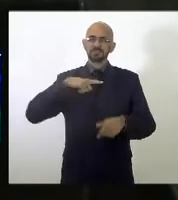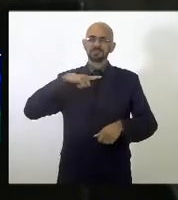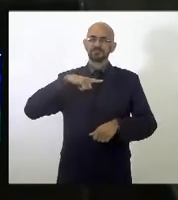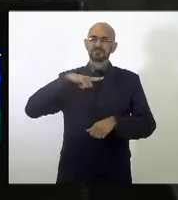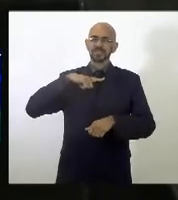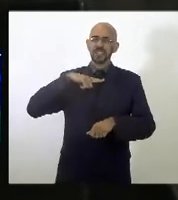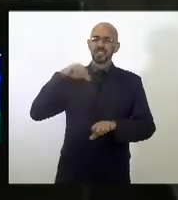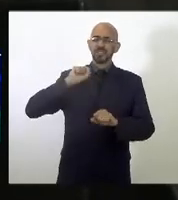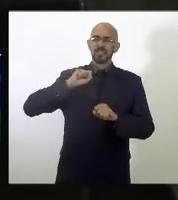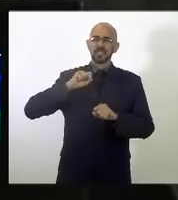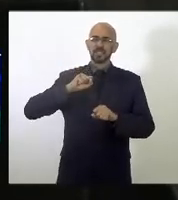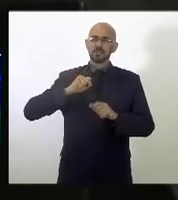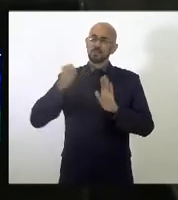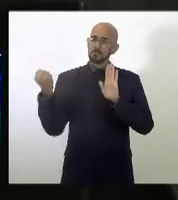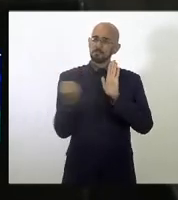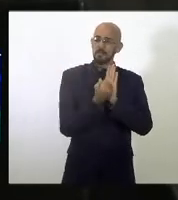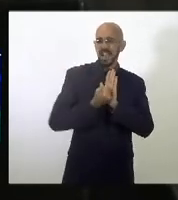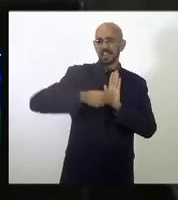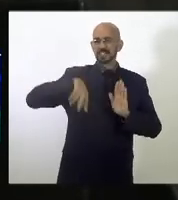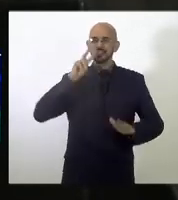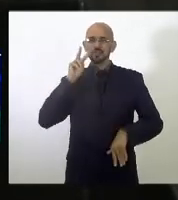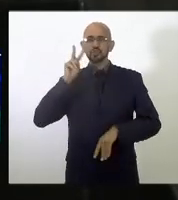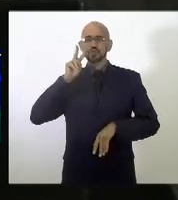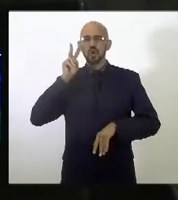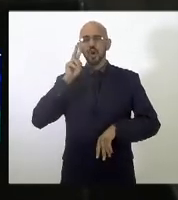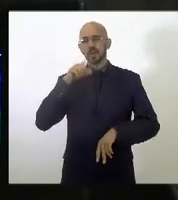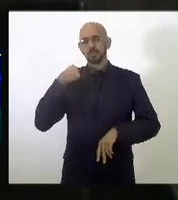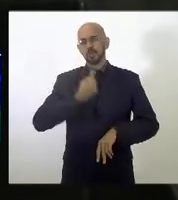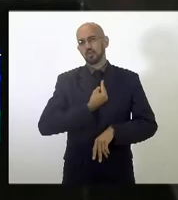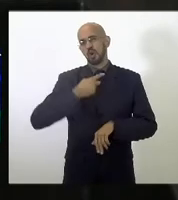importante para o nosso país,